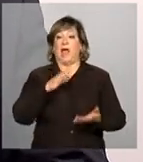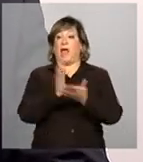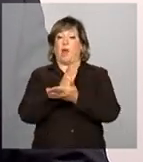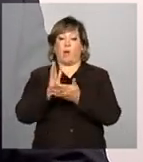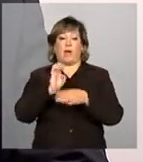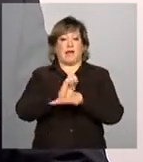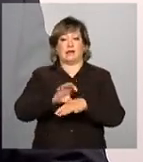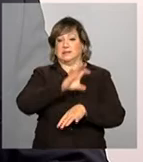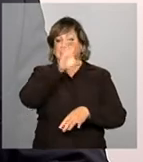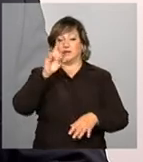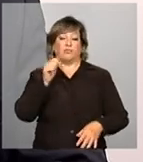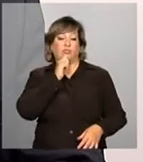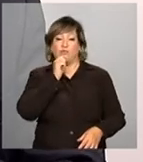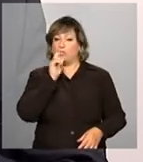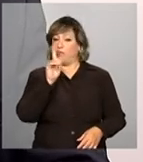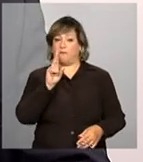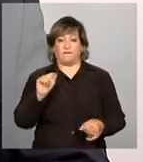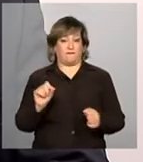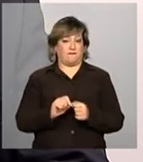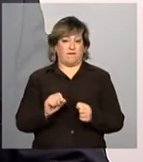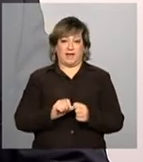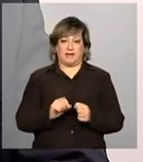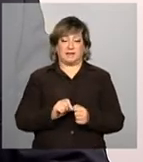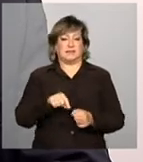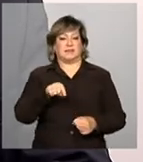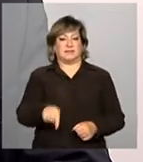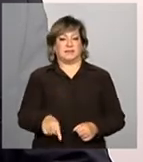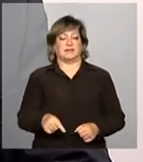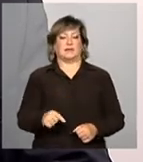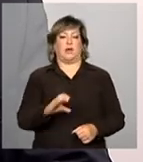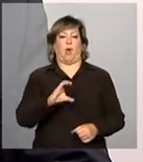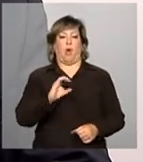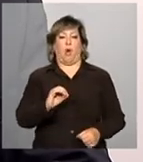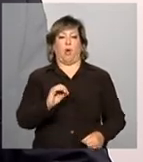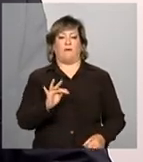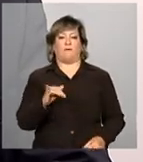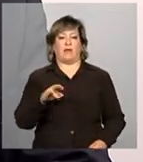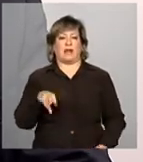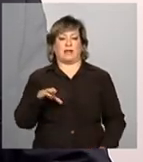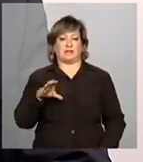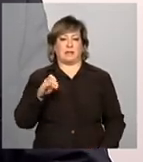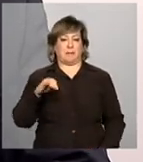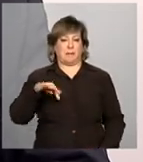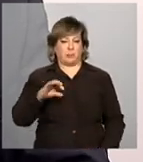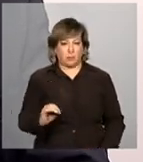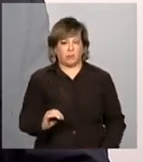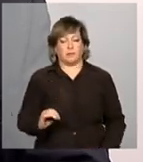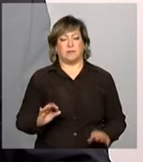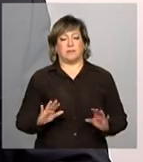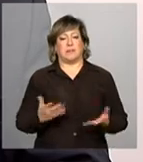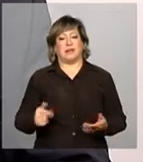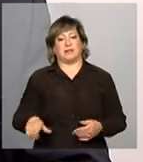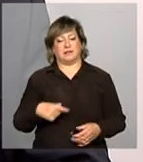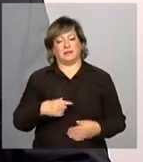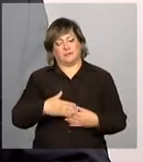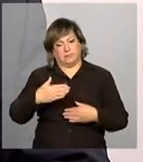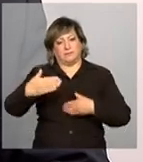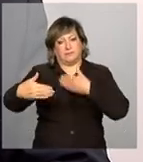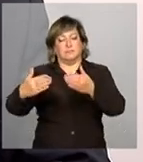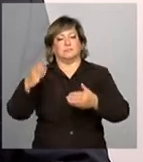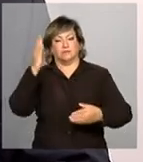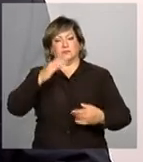não realizam diretamente esse com financiamento nós tem avançado bastante também no Brasil felizmente ele também